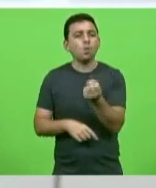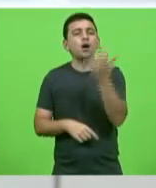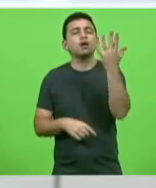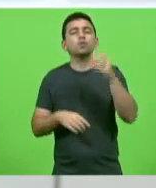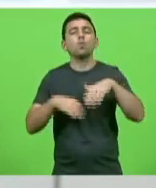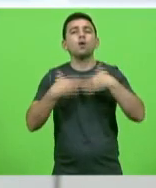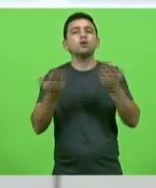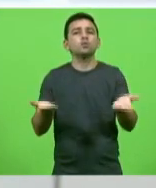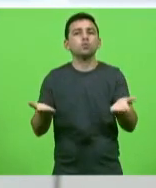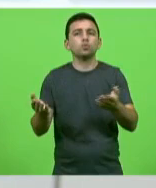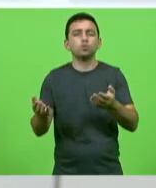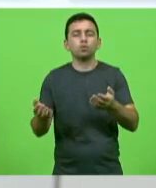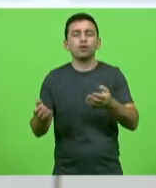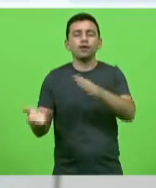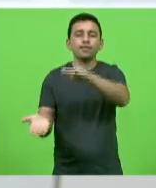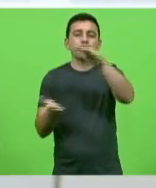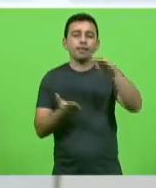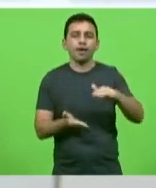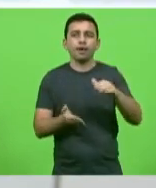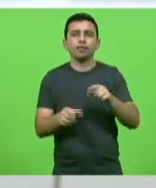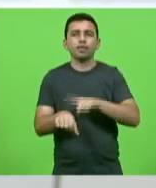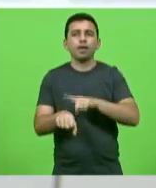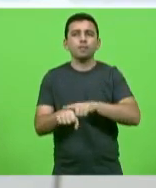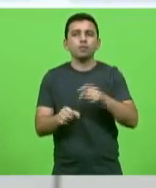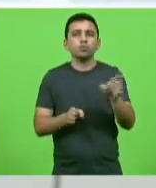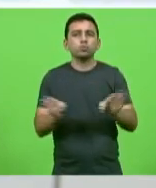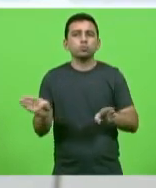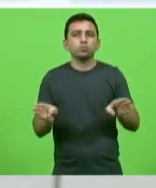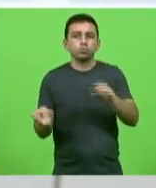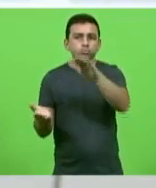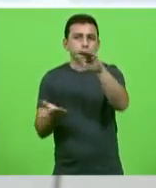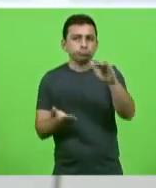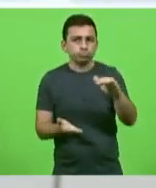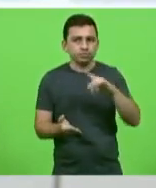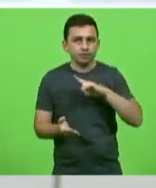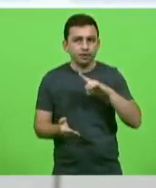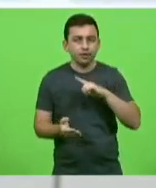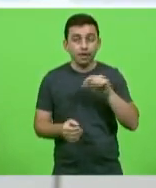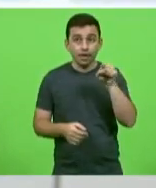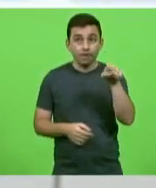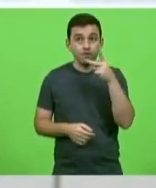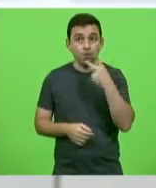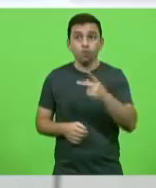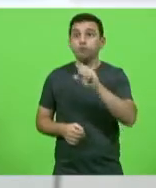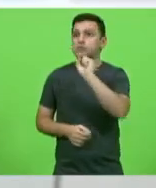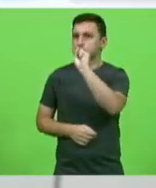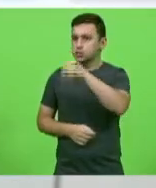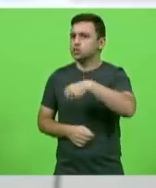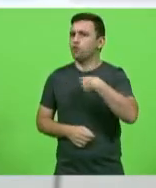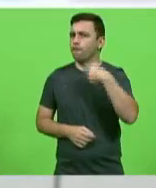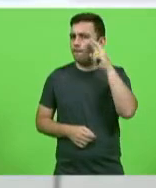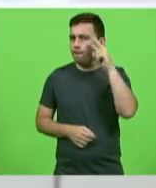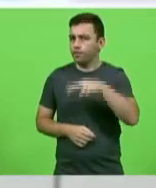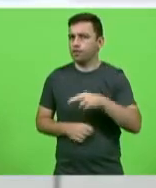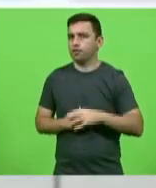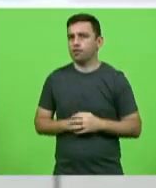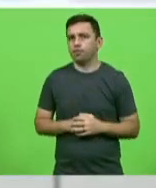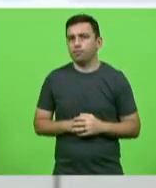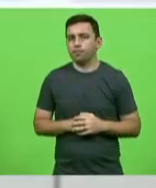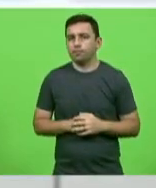equipamentos o prazo de entrega dos equipamentos vi Ah tá